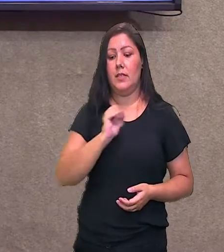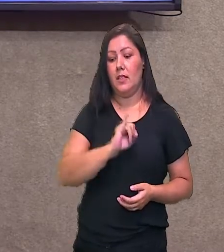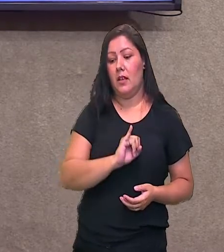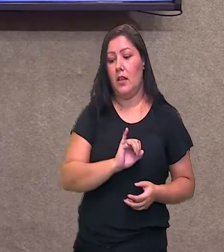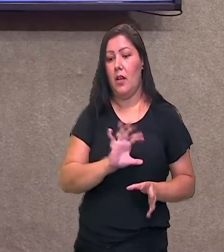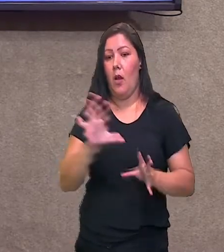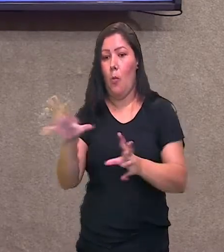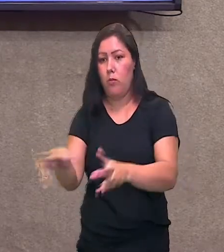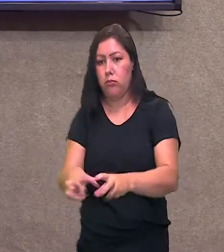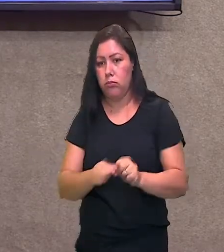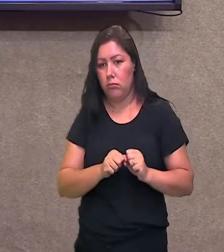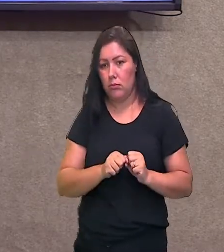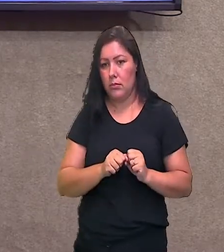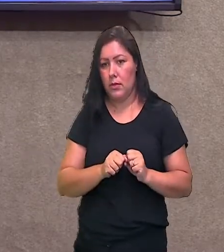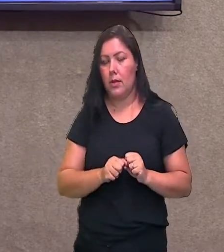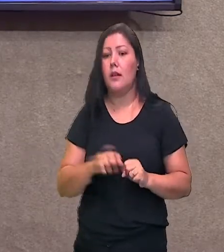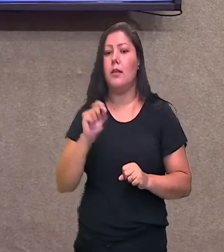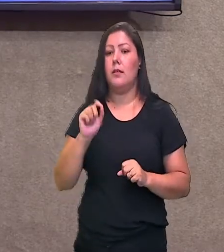Ok?